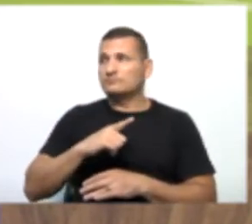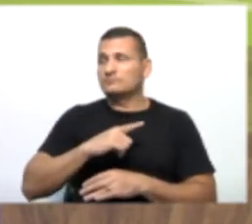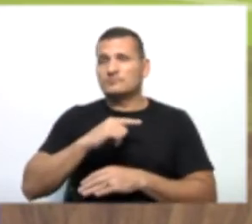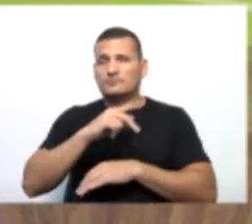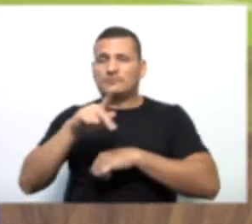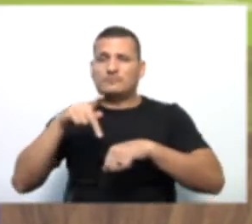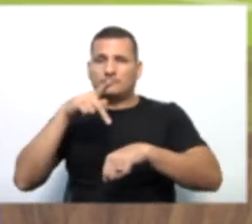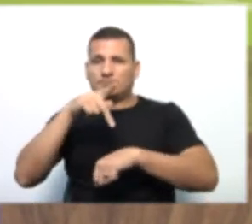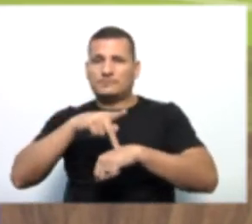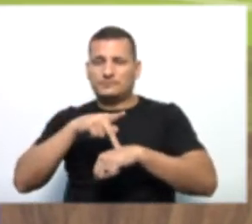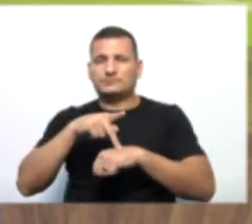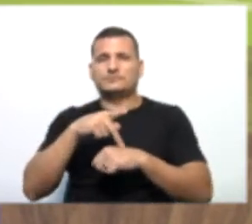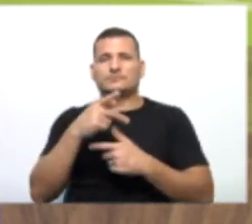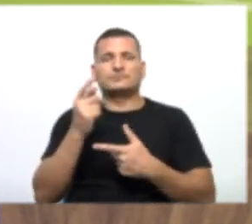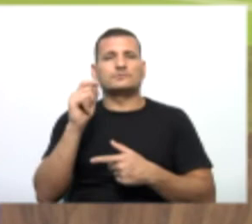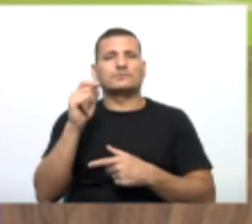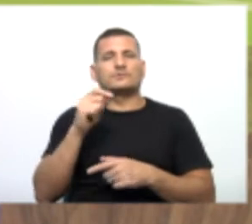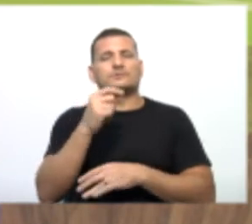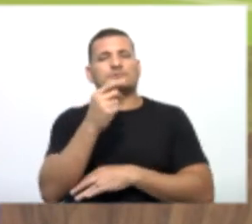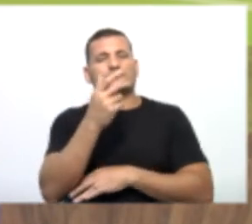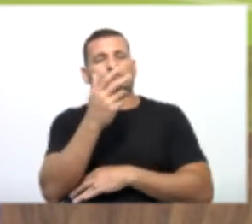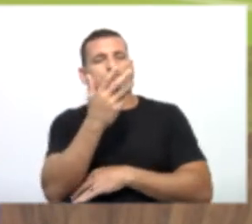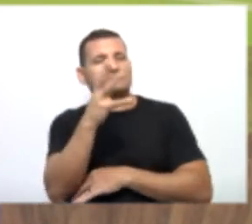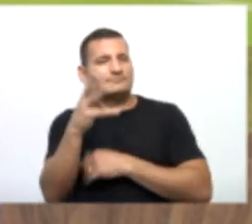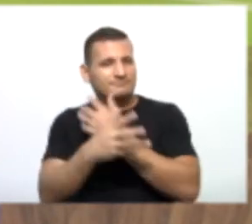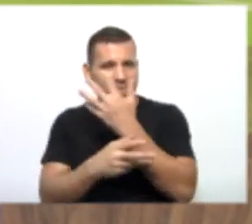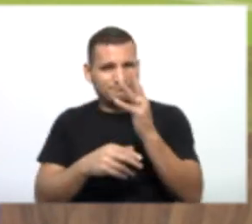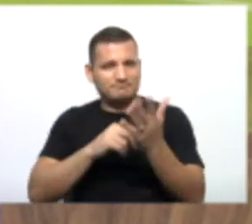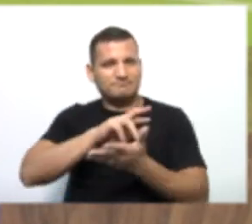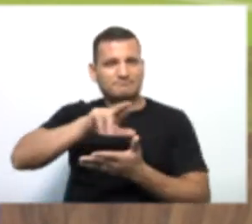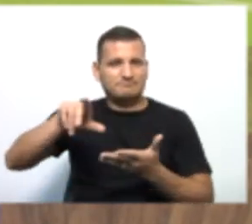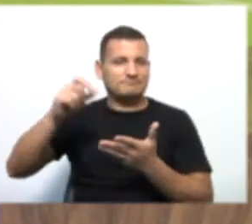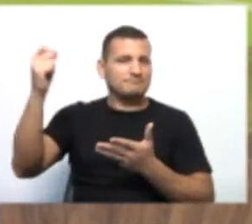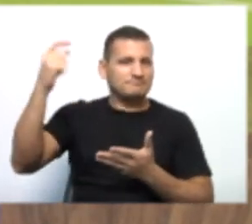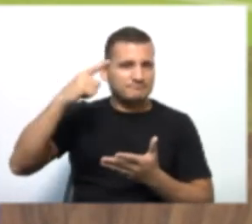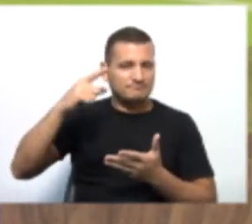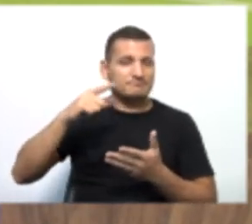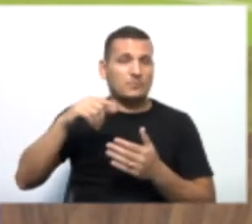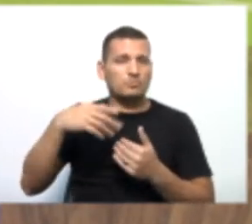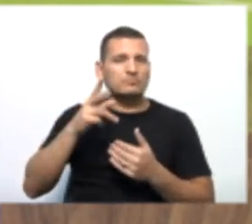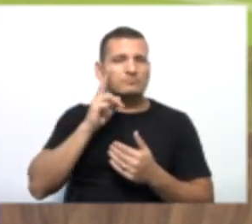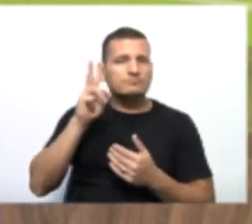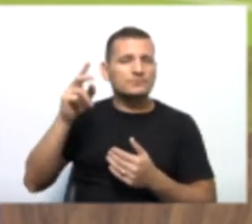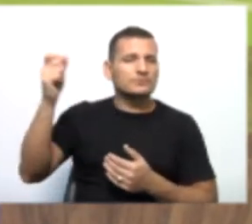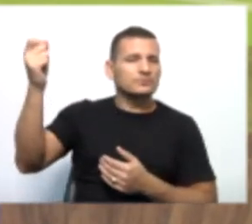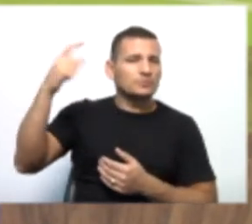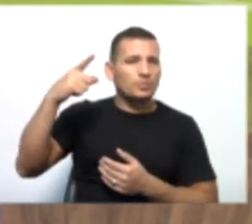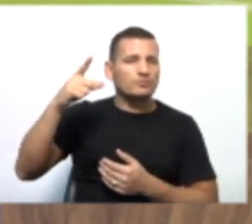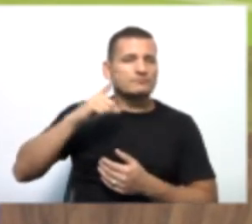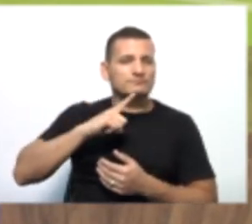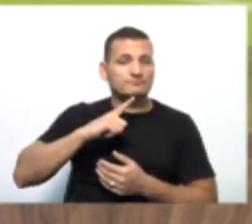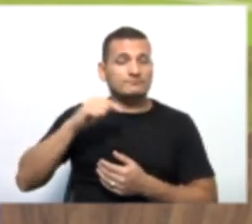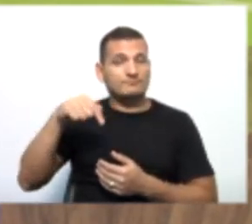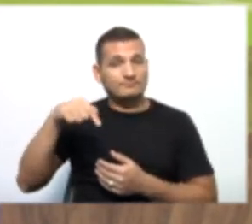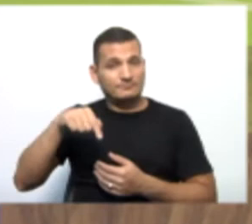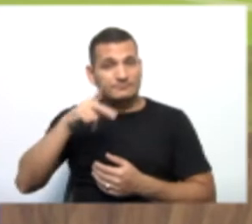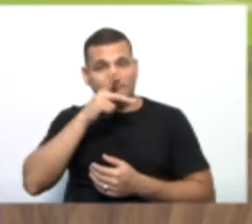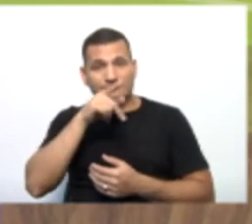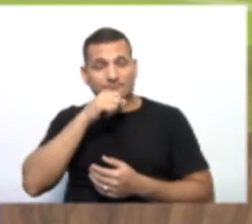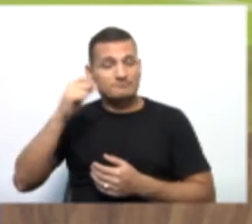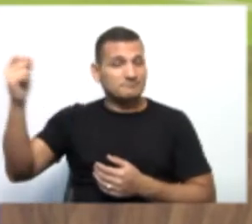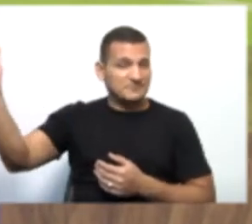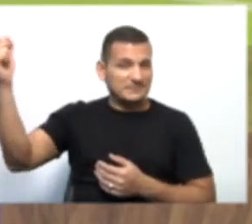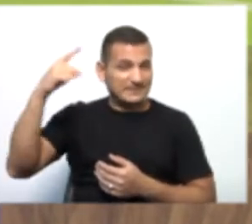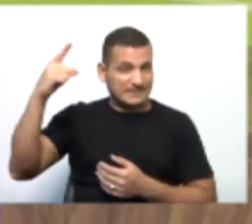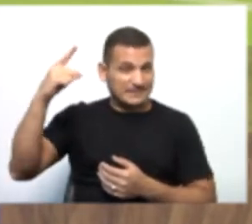Aqui nós temos recursos energéticos de sobra, olha a luz do sol. Né? Olha o sol que está fazendo, pelo menos aqui em Porto Velho o sol